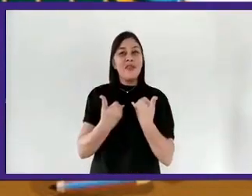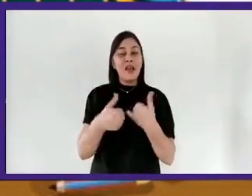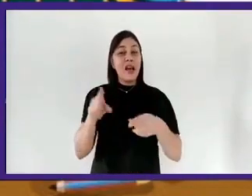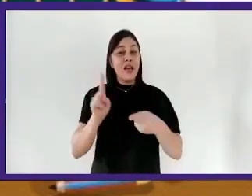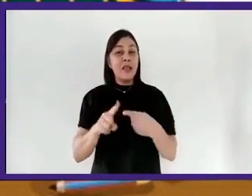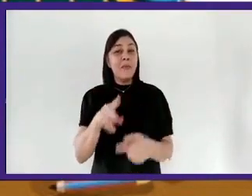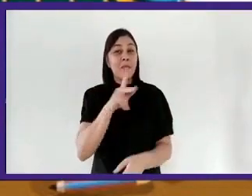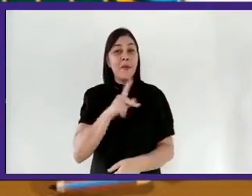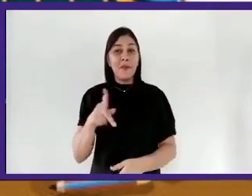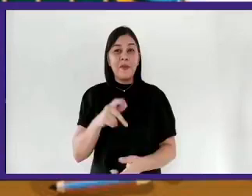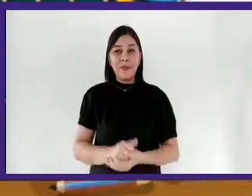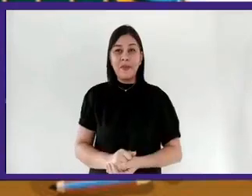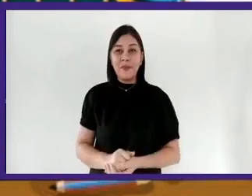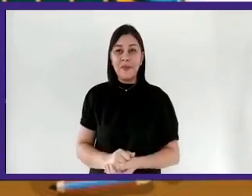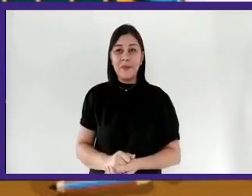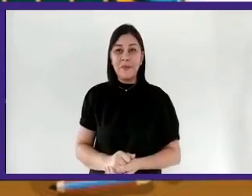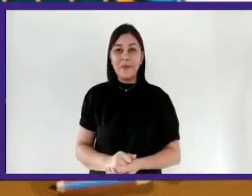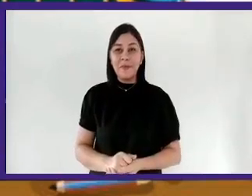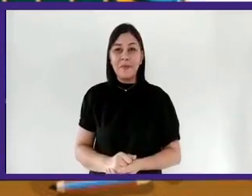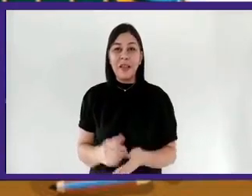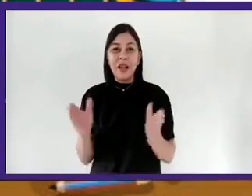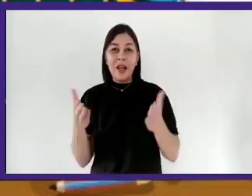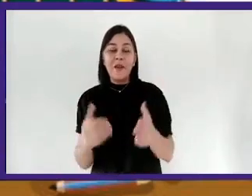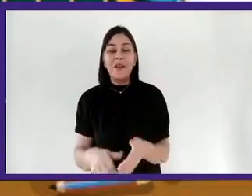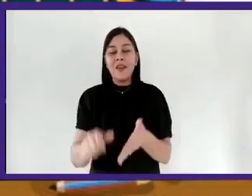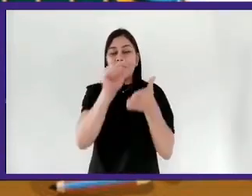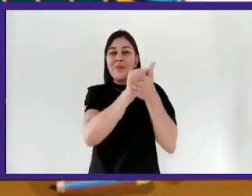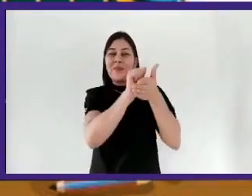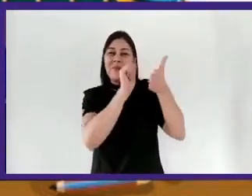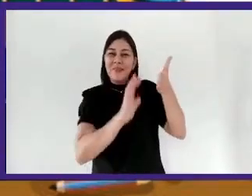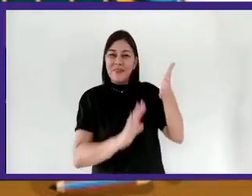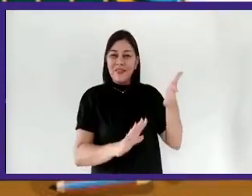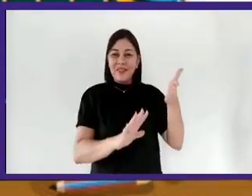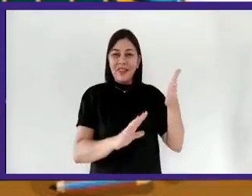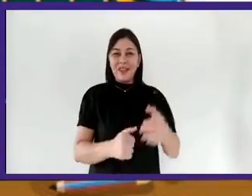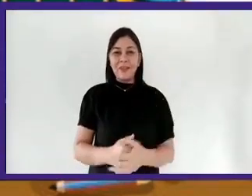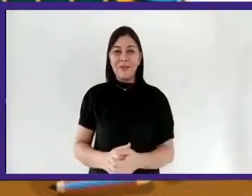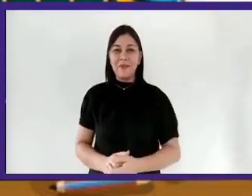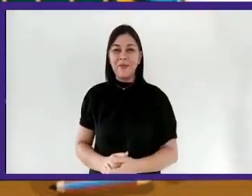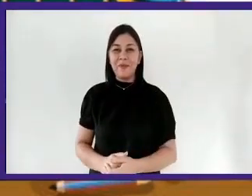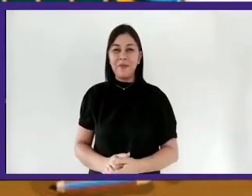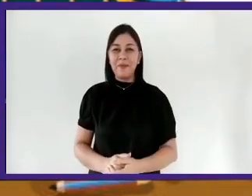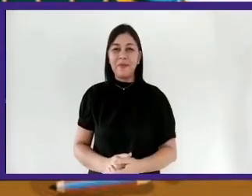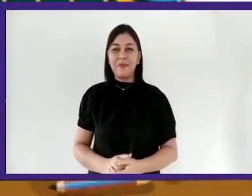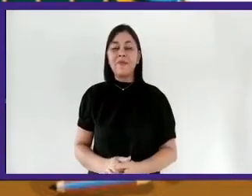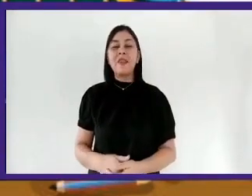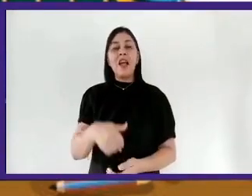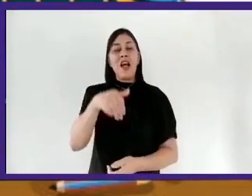à professora. Vamos à nossa atividade. Vamos à nossa